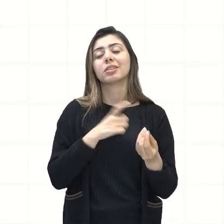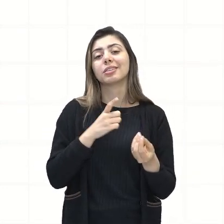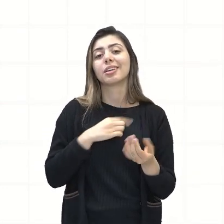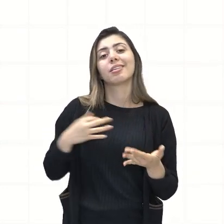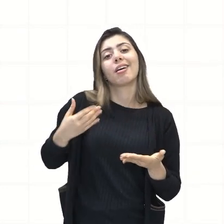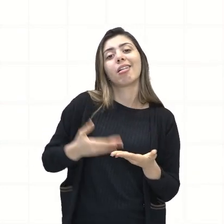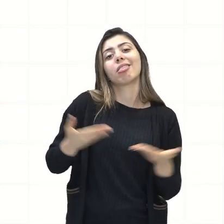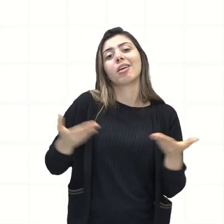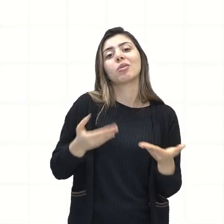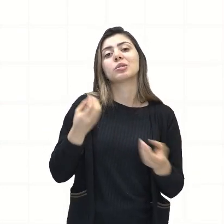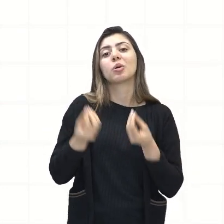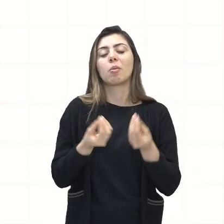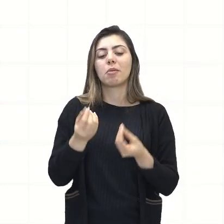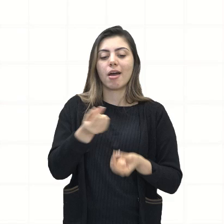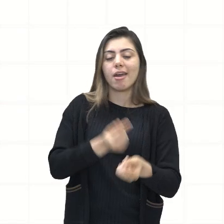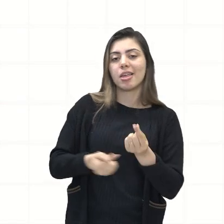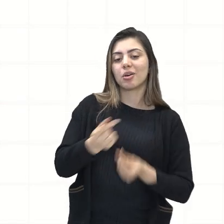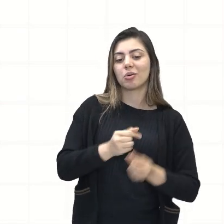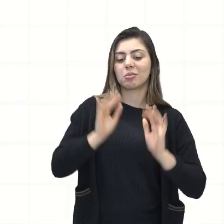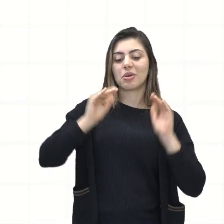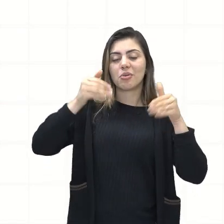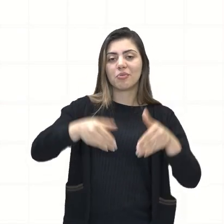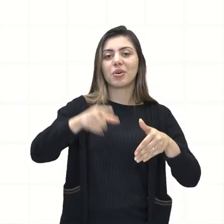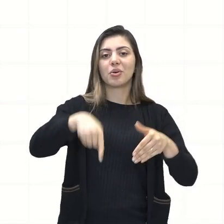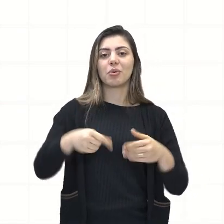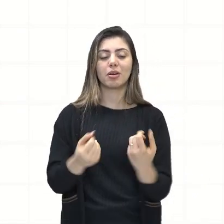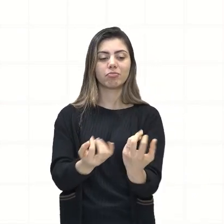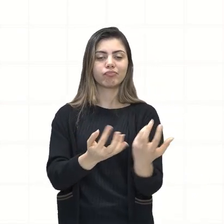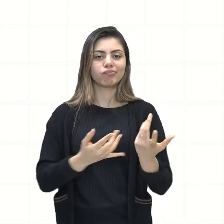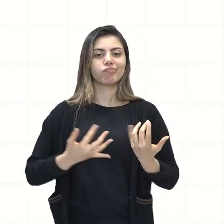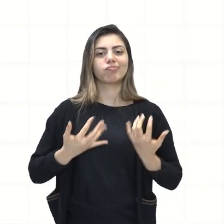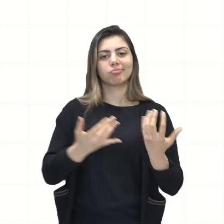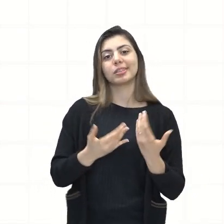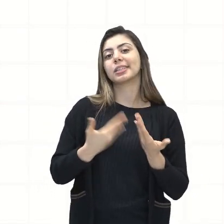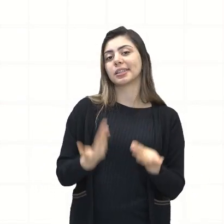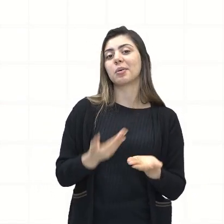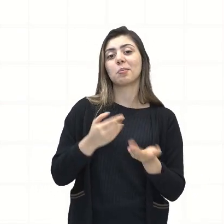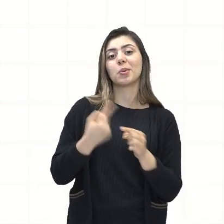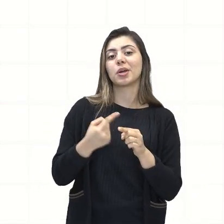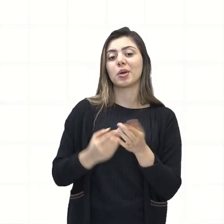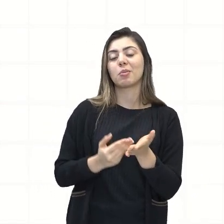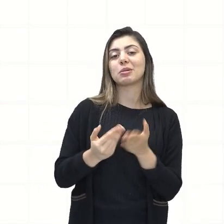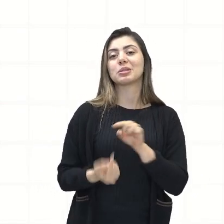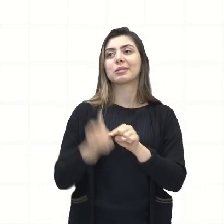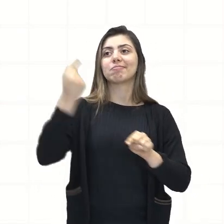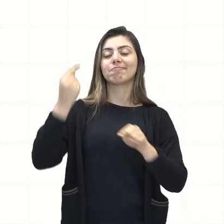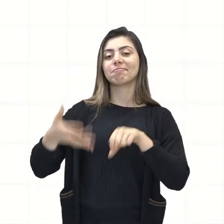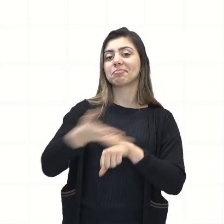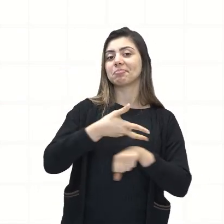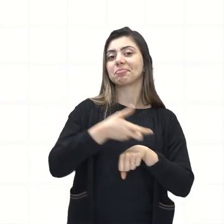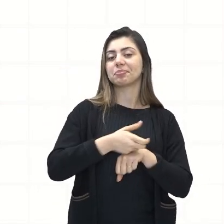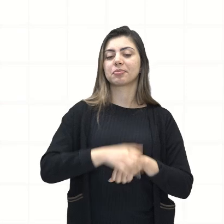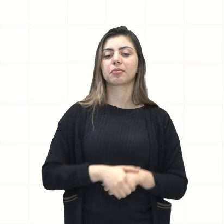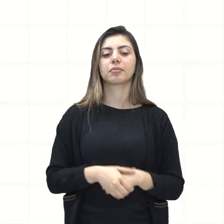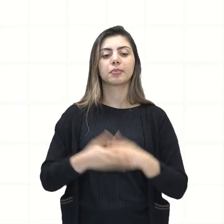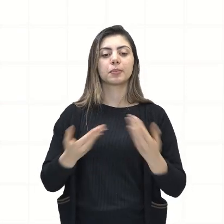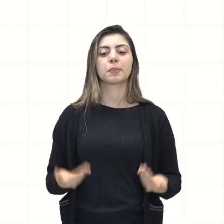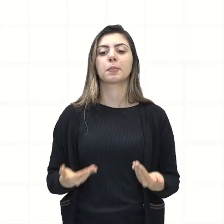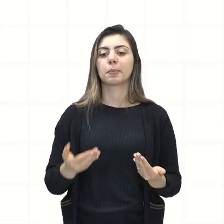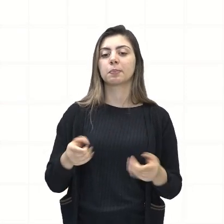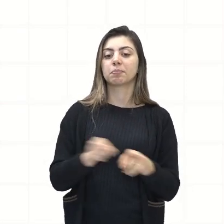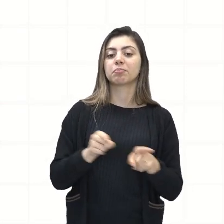tem a sua base econômica nos produtos agrícolas, que era aquilo que acontecia lá no período colonial, certo? E ocupam